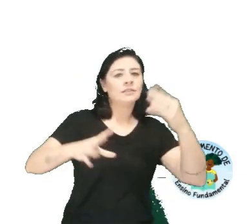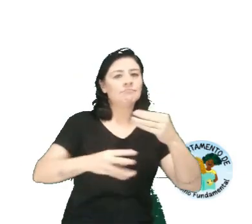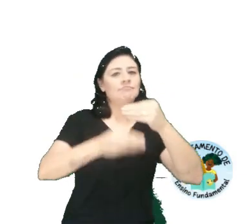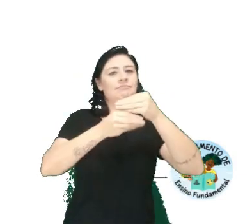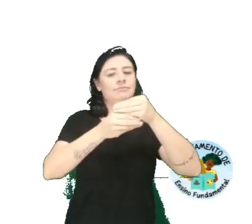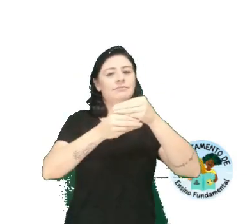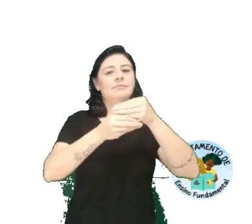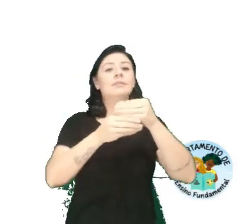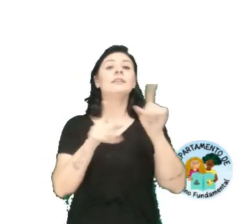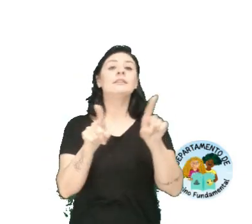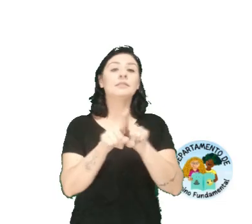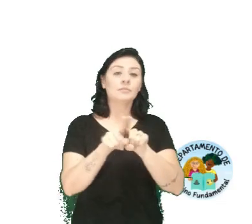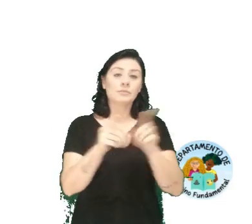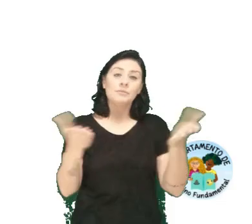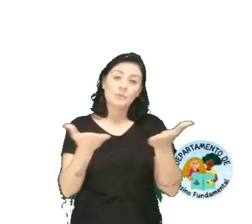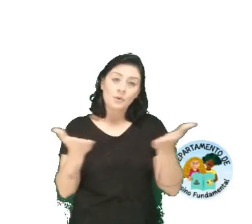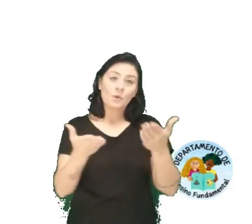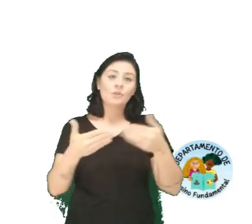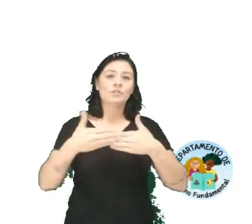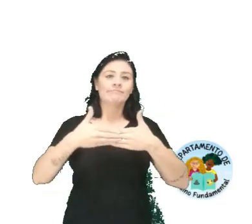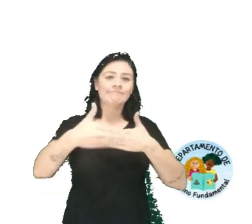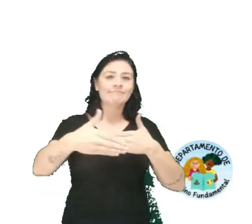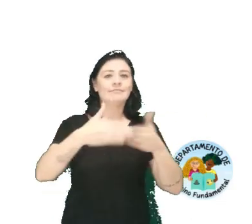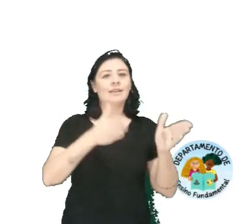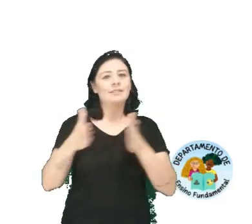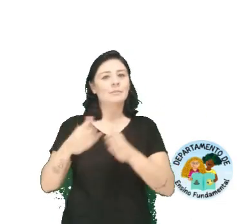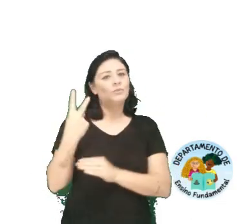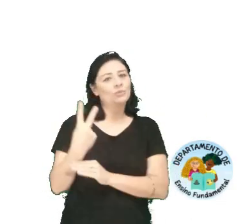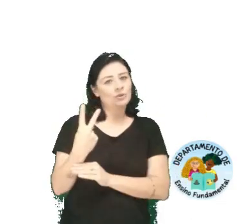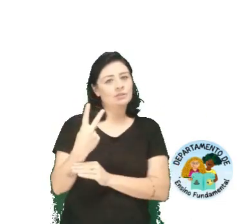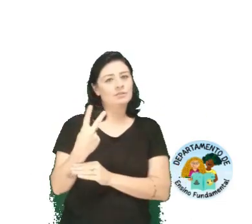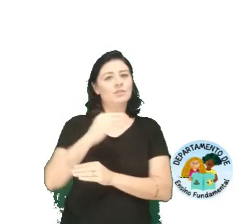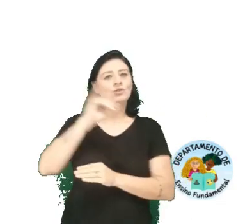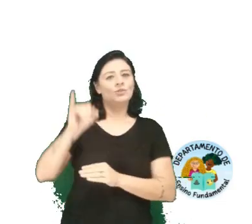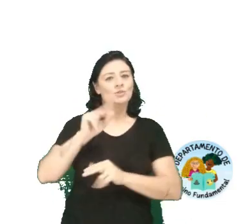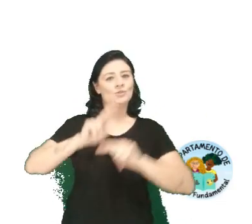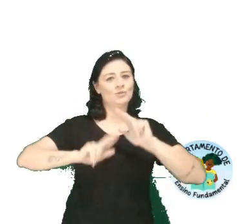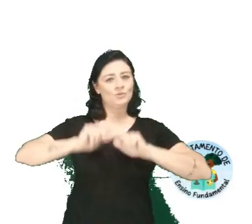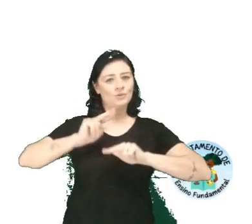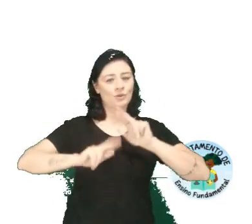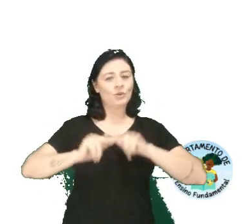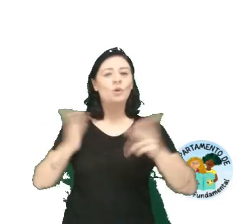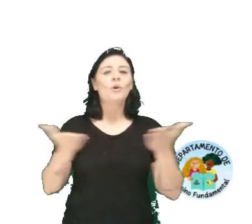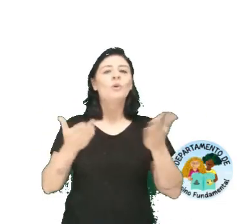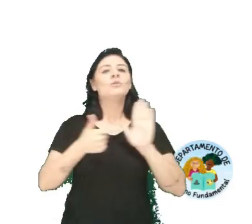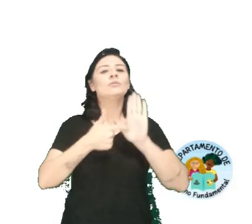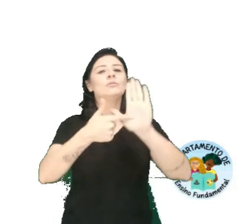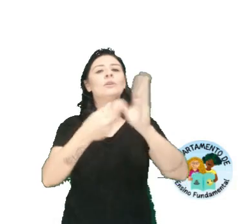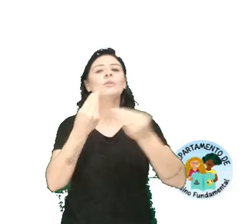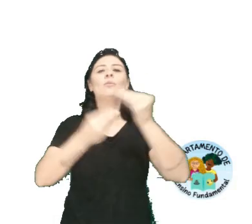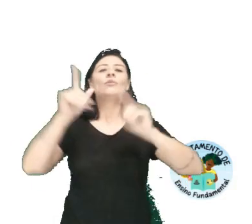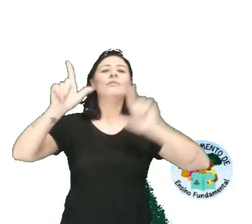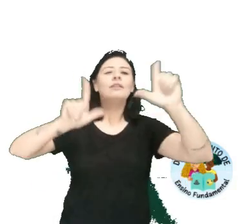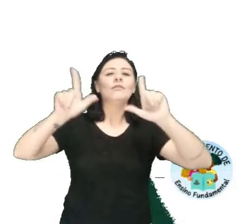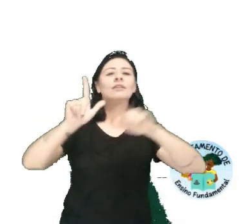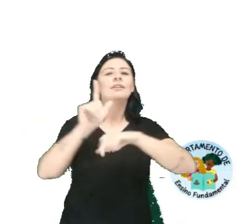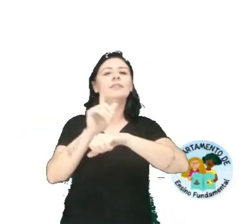complementação. E hoje nós estamos na etapa 2, né, de junho, e que nós vamos falar, né, especificamente do uso da TV e dos vídeos em sala de